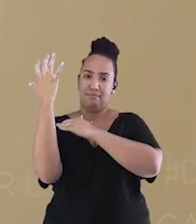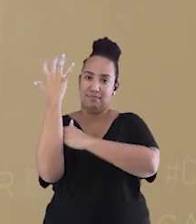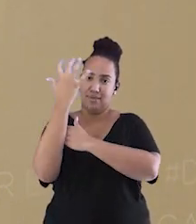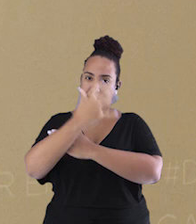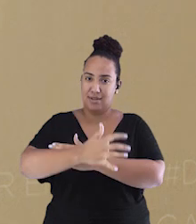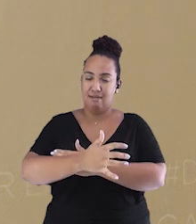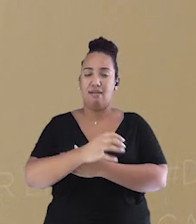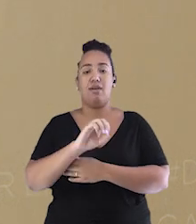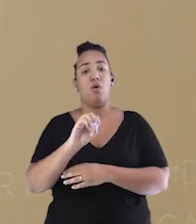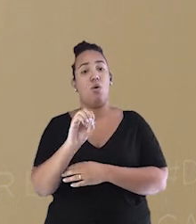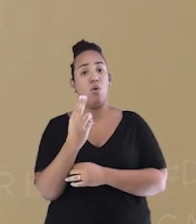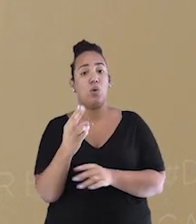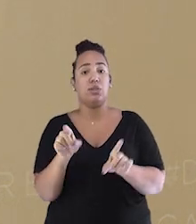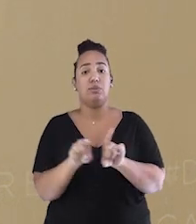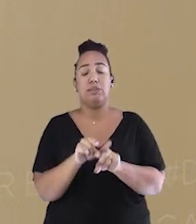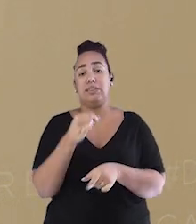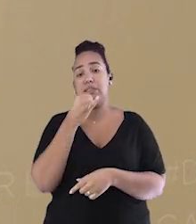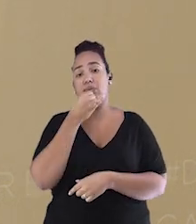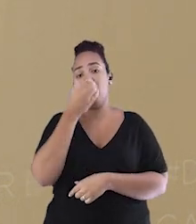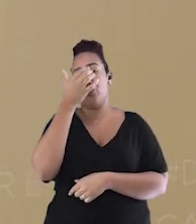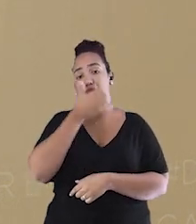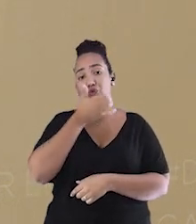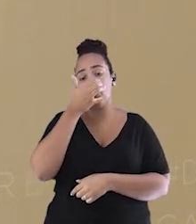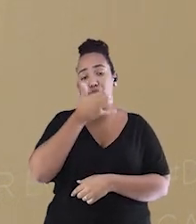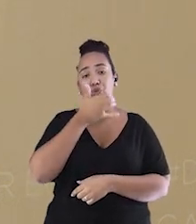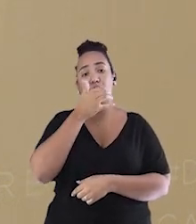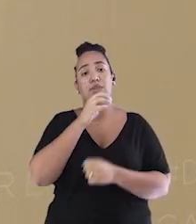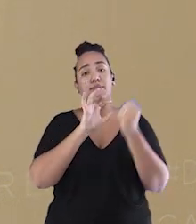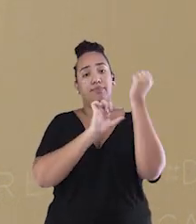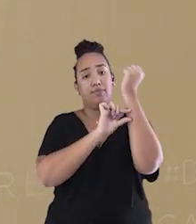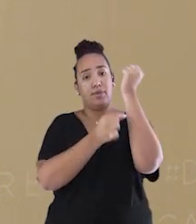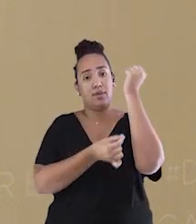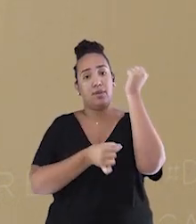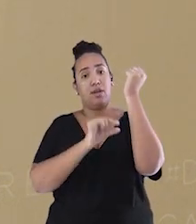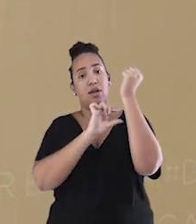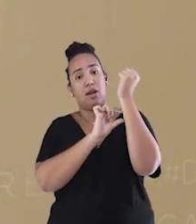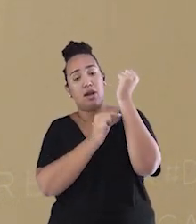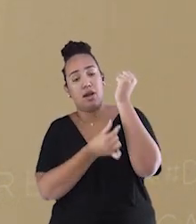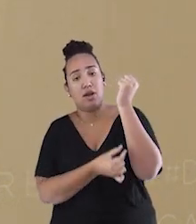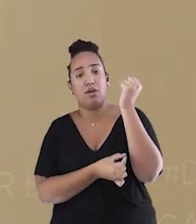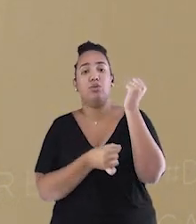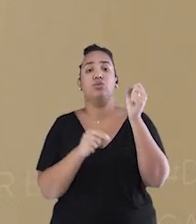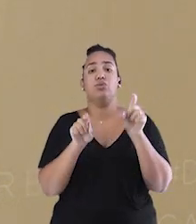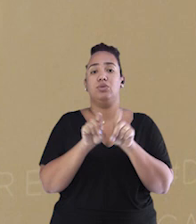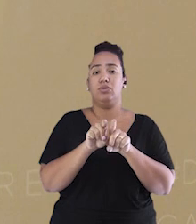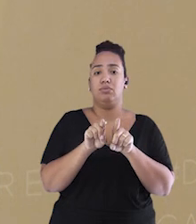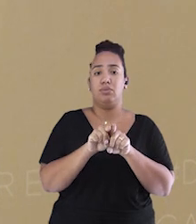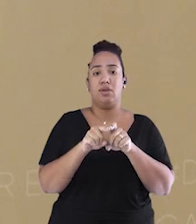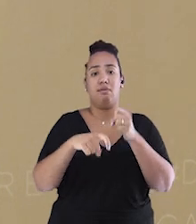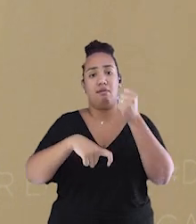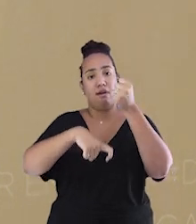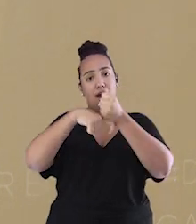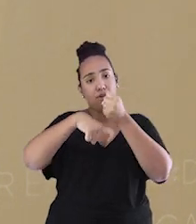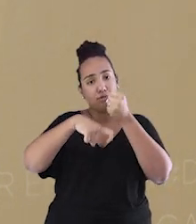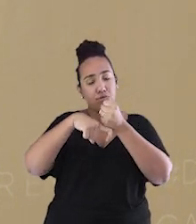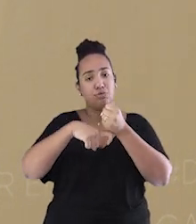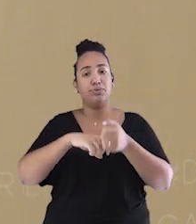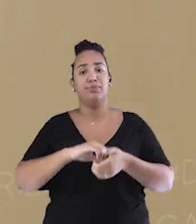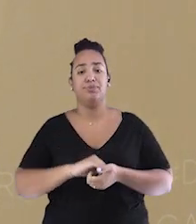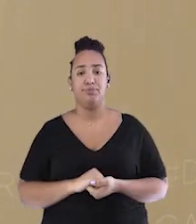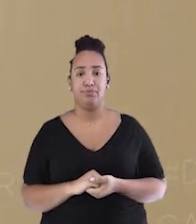de frutas nativas, como a jabuticaba, o caju, o cajá, a goiaba e muitas